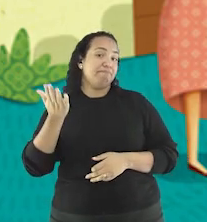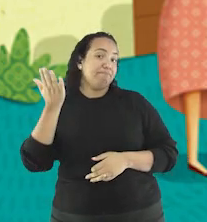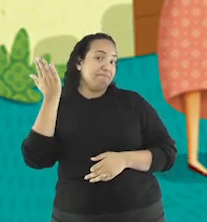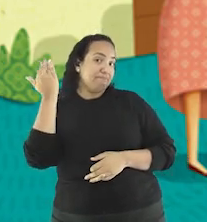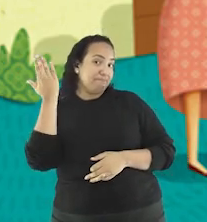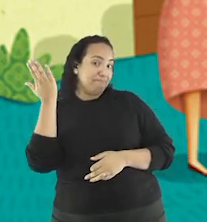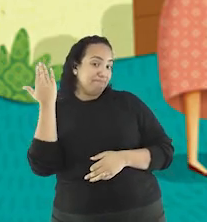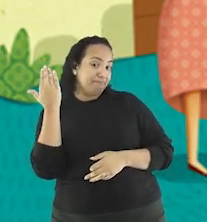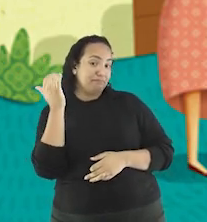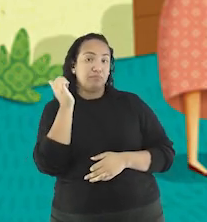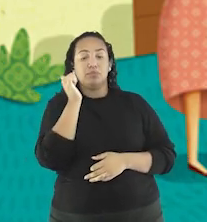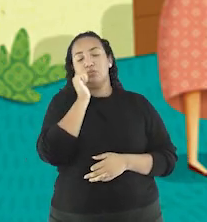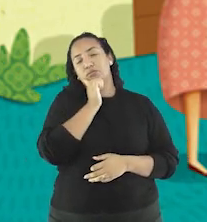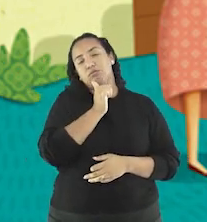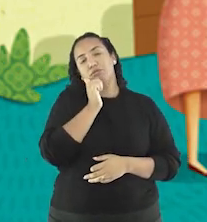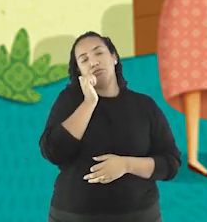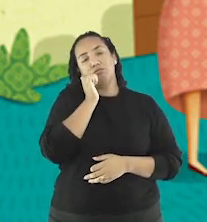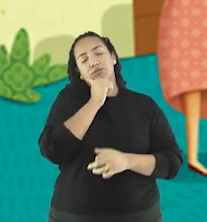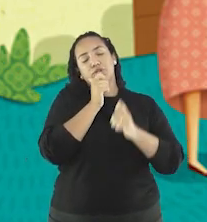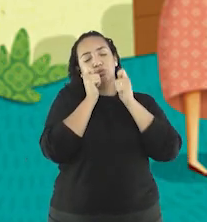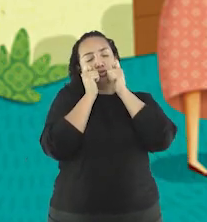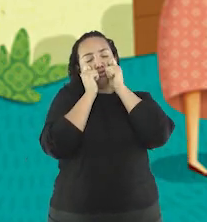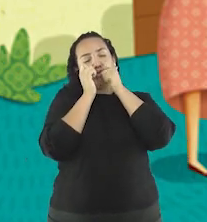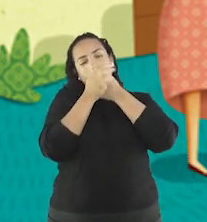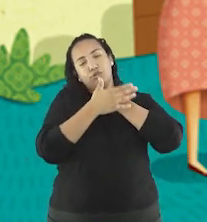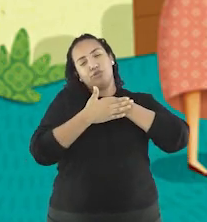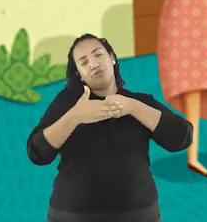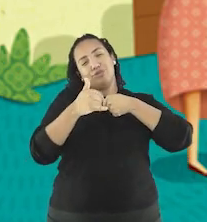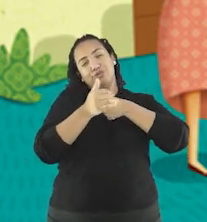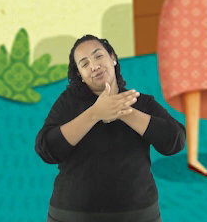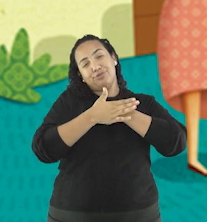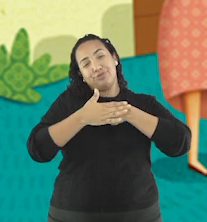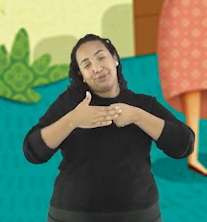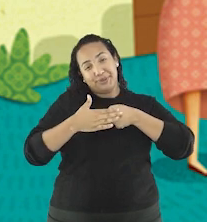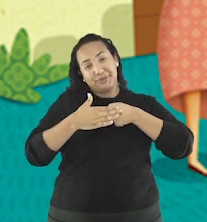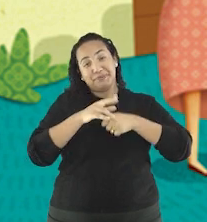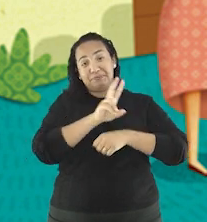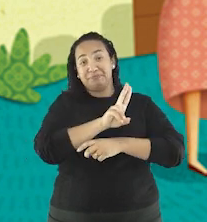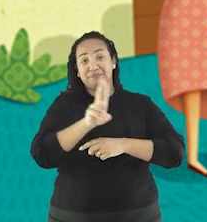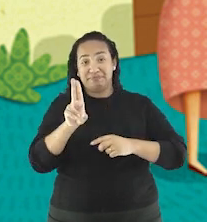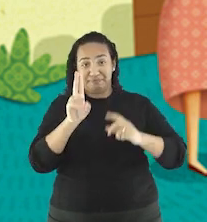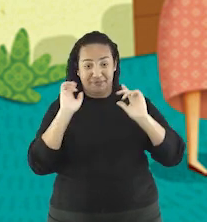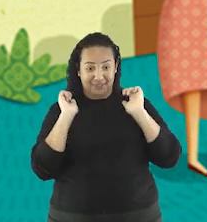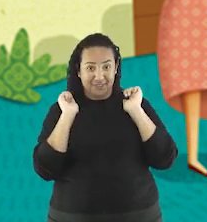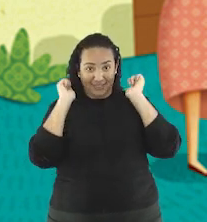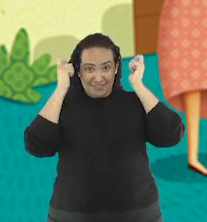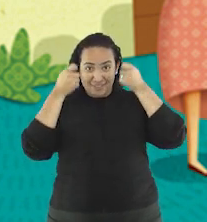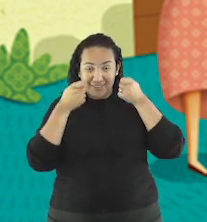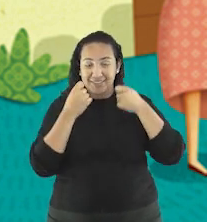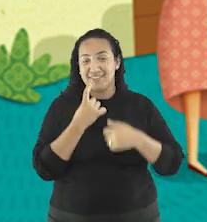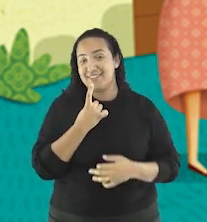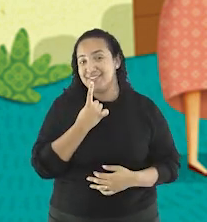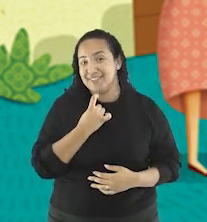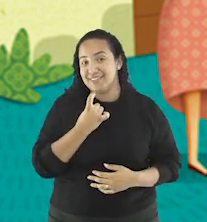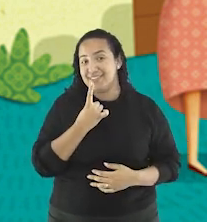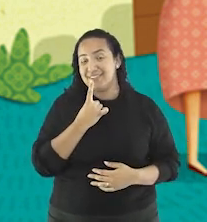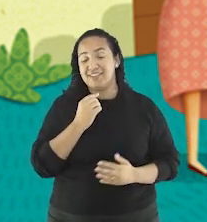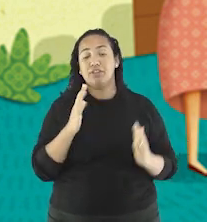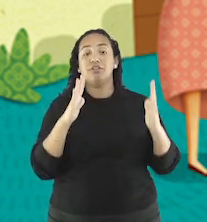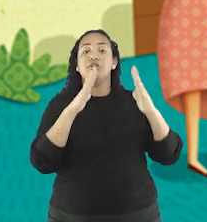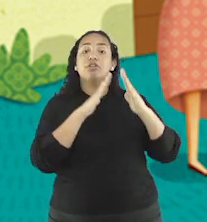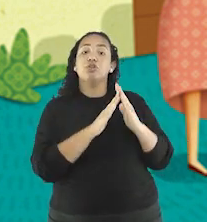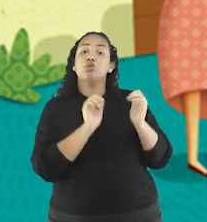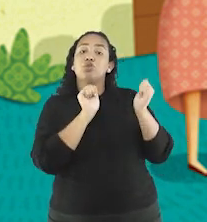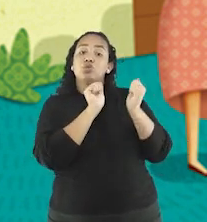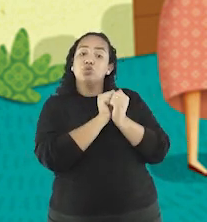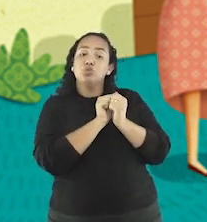uma vez uma menina meiga e carinhosa, chamada Chapeuzinho Vermelho. Ela morava com